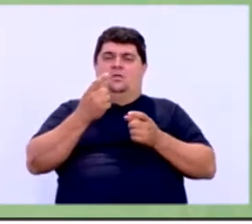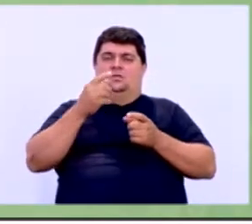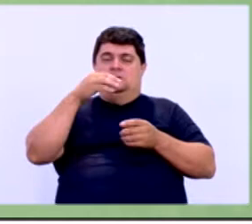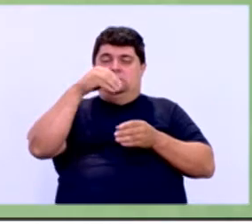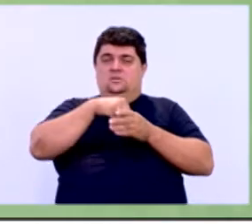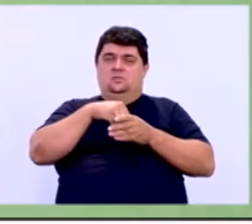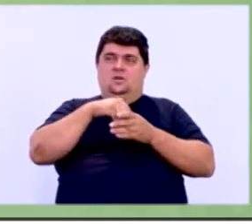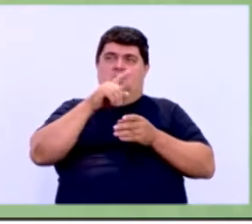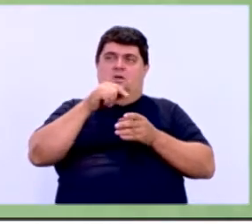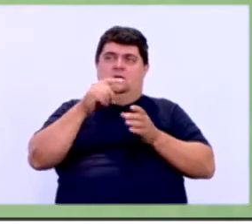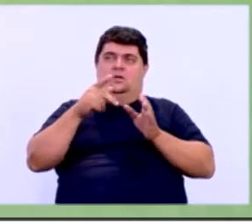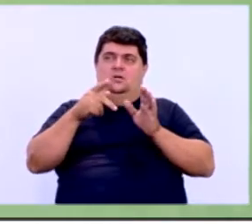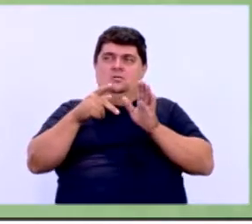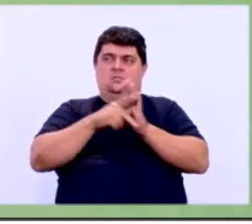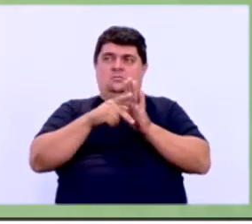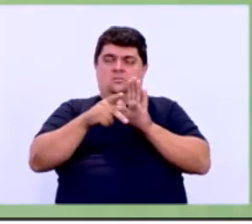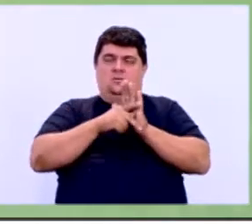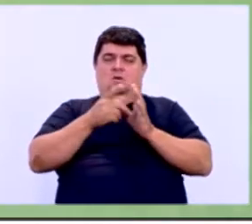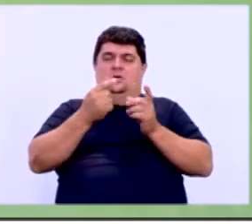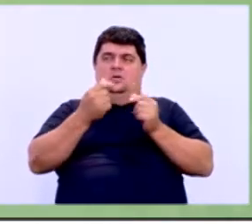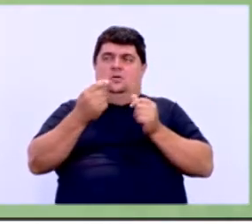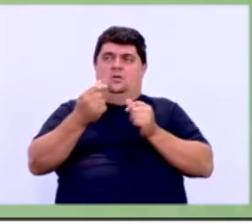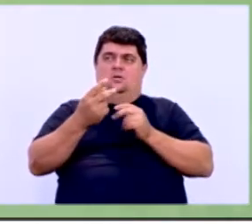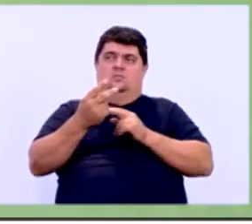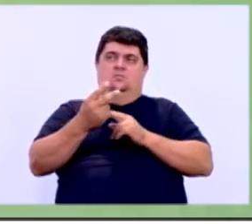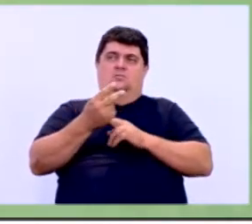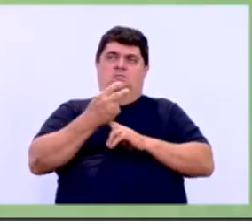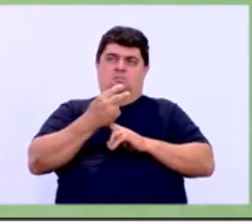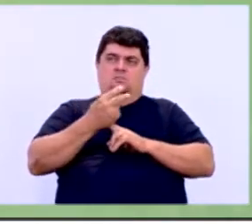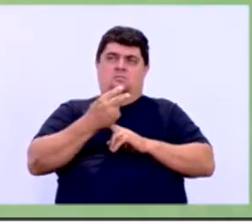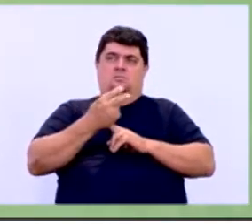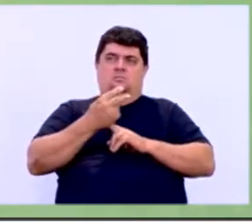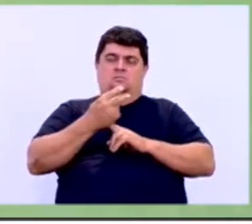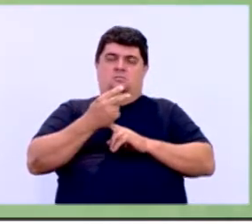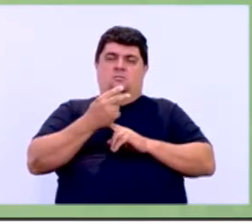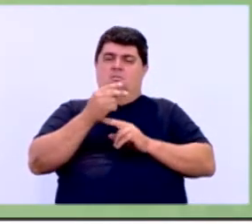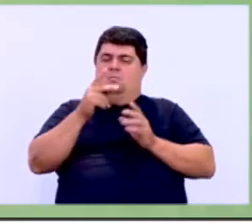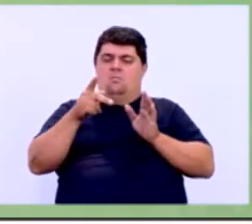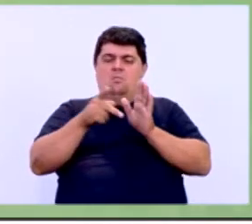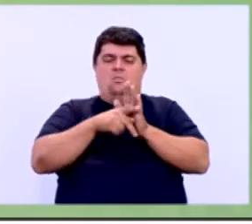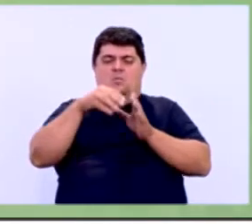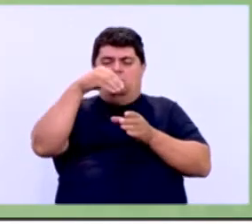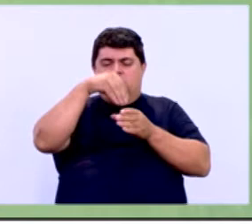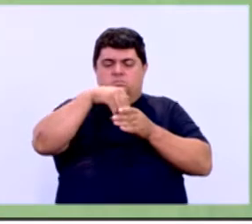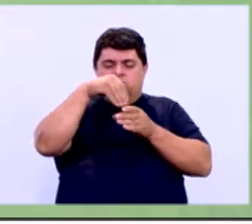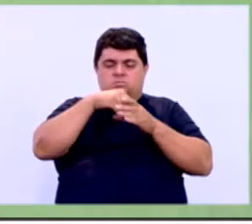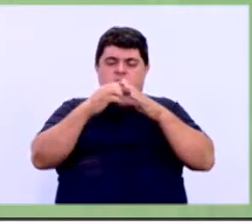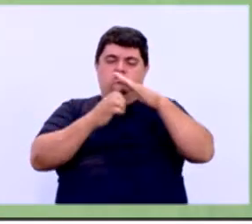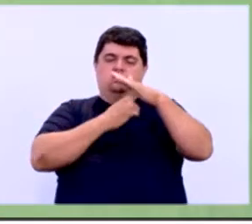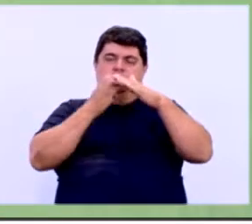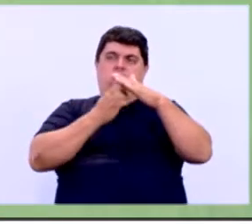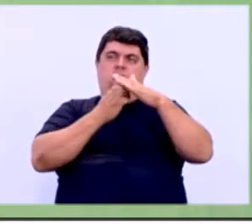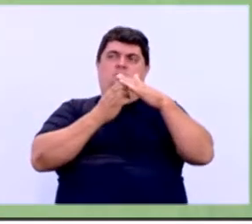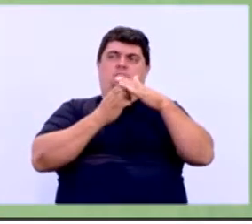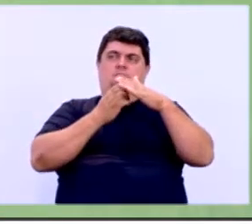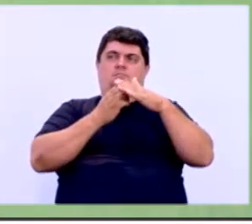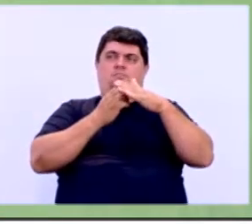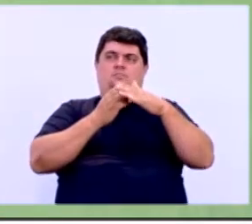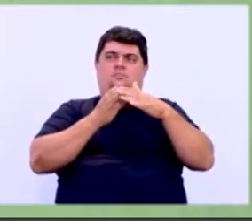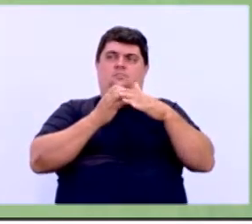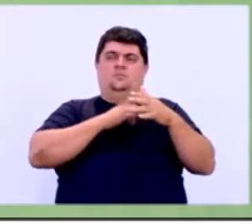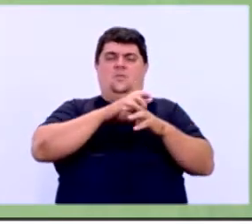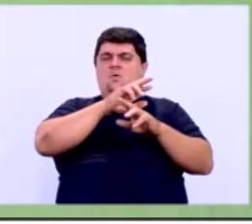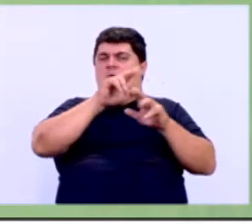de financiamento obtido ou gerado dentro da empresa, através